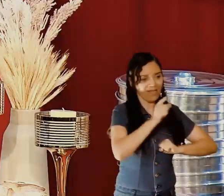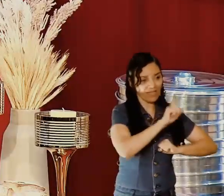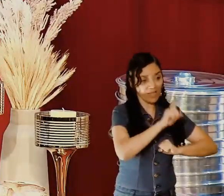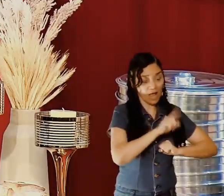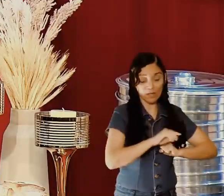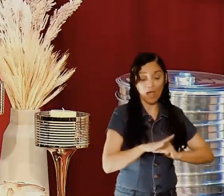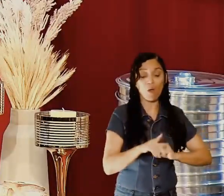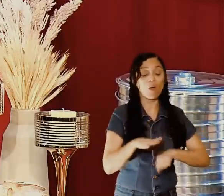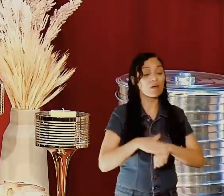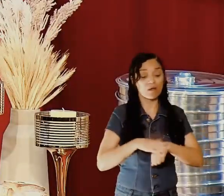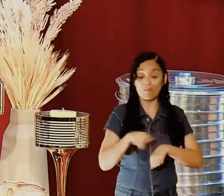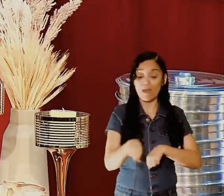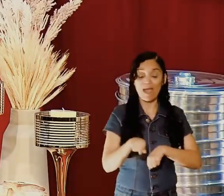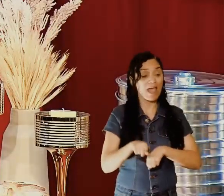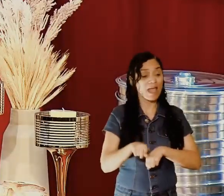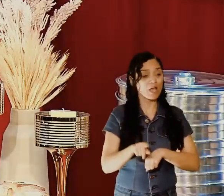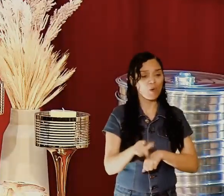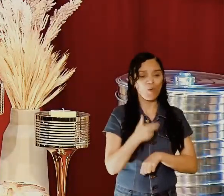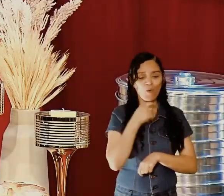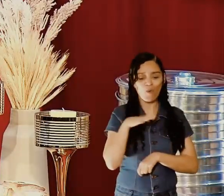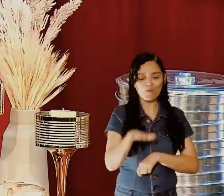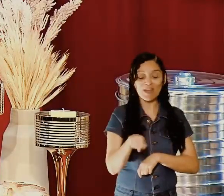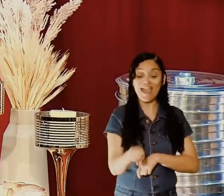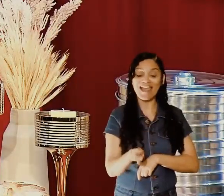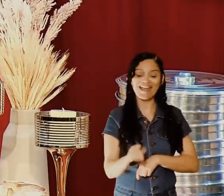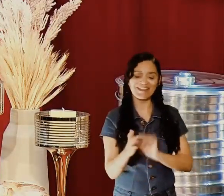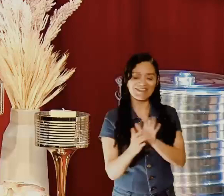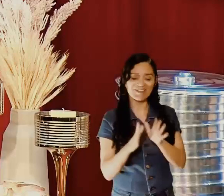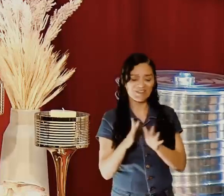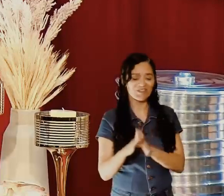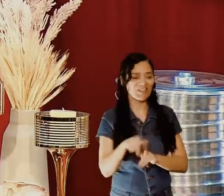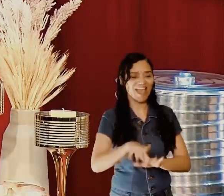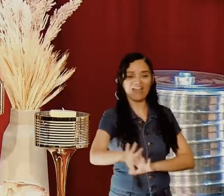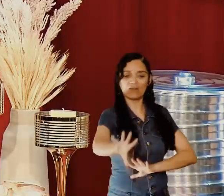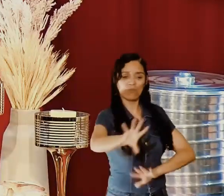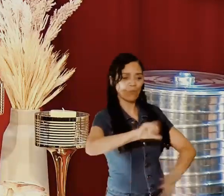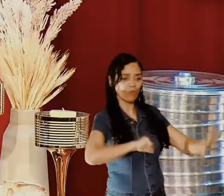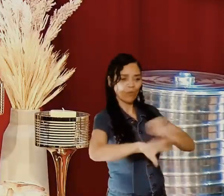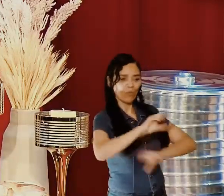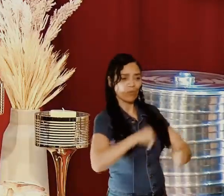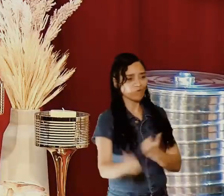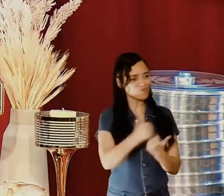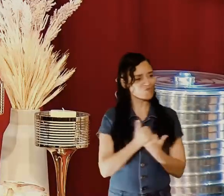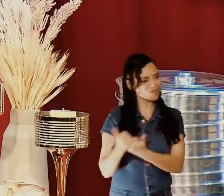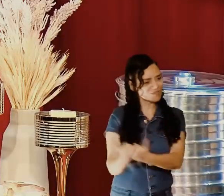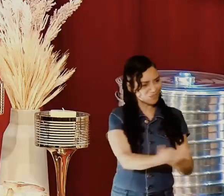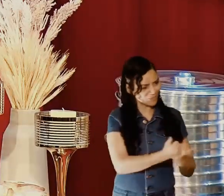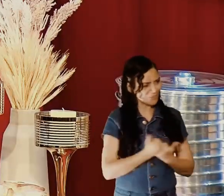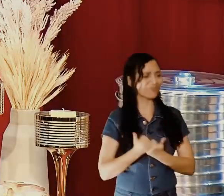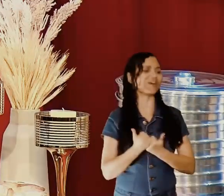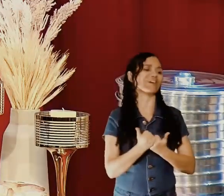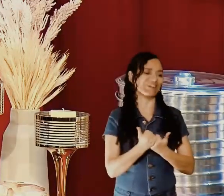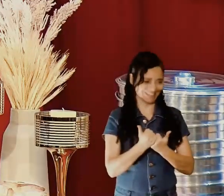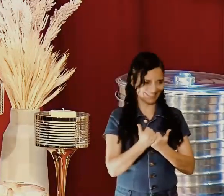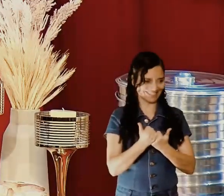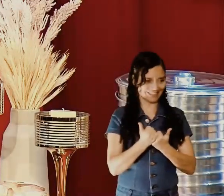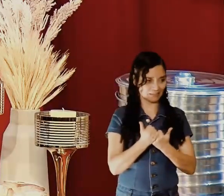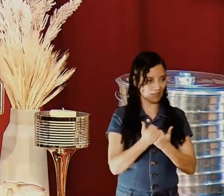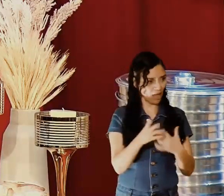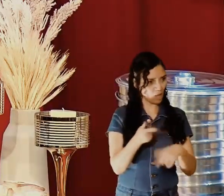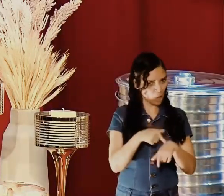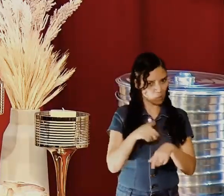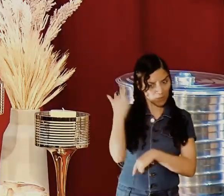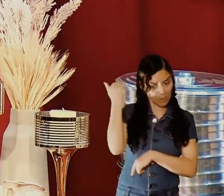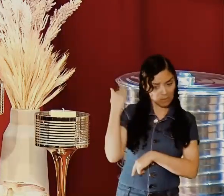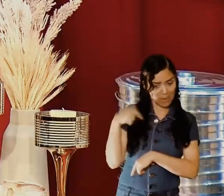poderia suportar e resistir. Não foi apenas, e não digo apenas para minimizar, mas não foi apenas, e foi terrível, não foi